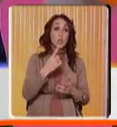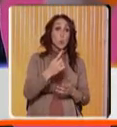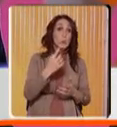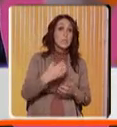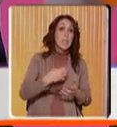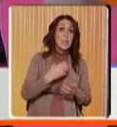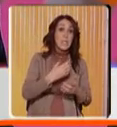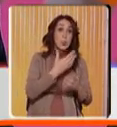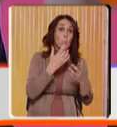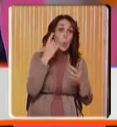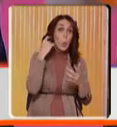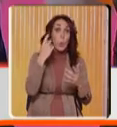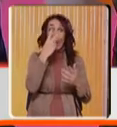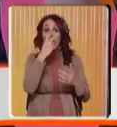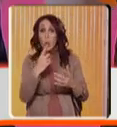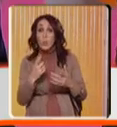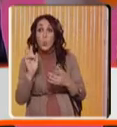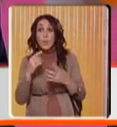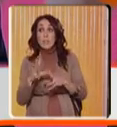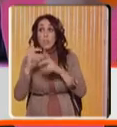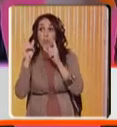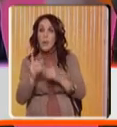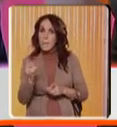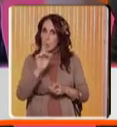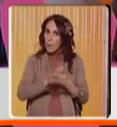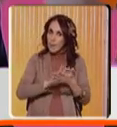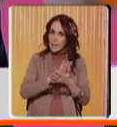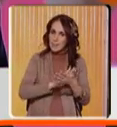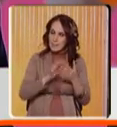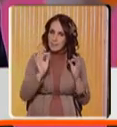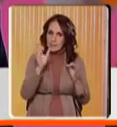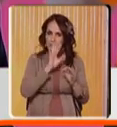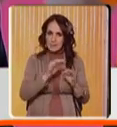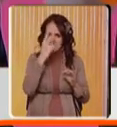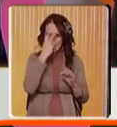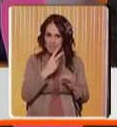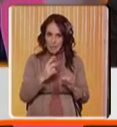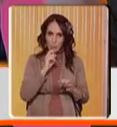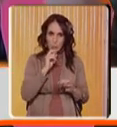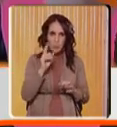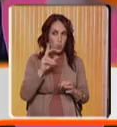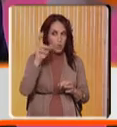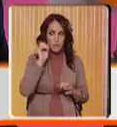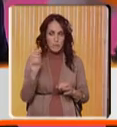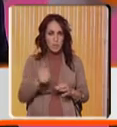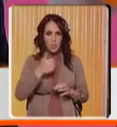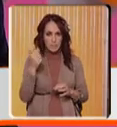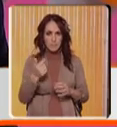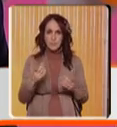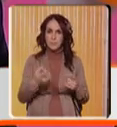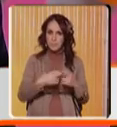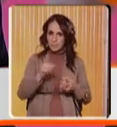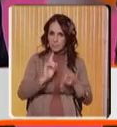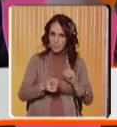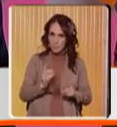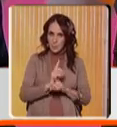outros. A ideia é esta. Mas não é assim tão simples. Não? Não é tão básico. Se infelizmente nós ficássemos cegos, talvez não íamos ouvir melhor. E qual é que é a